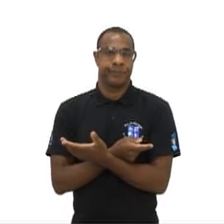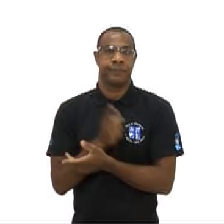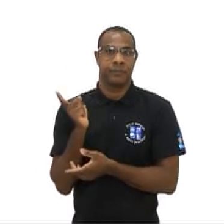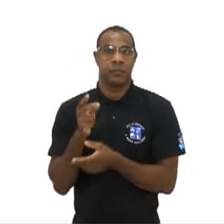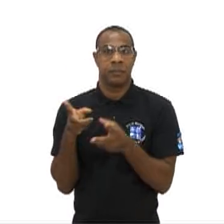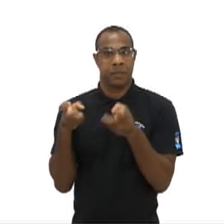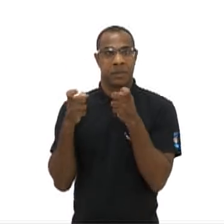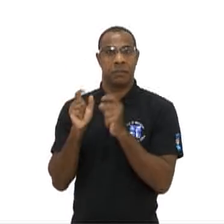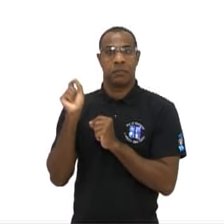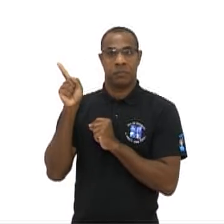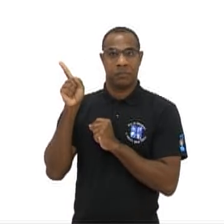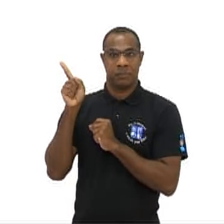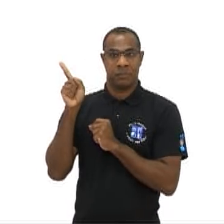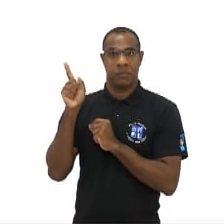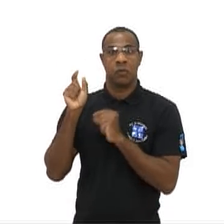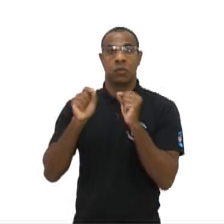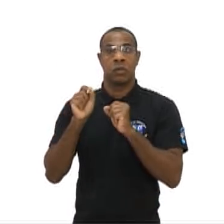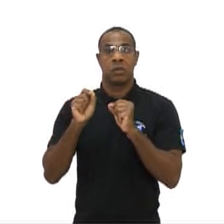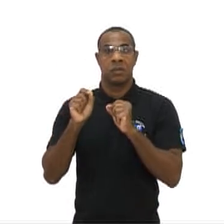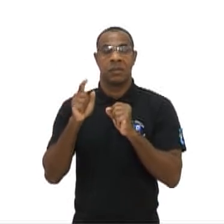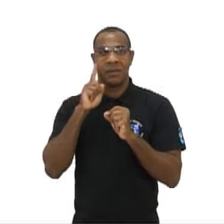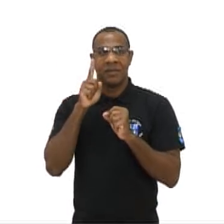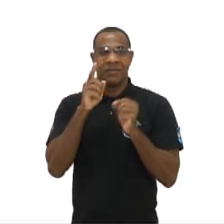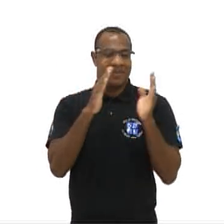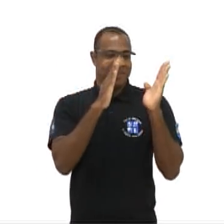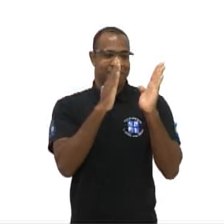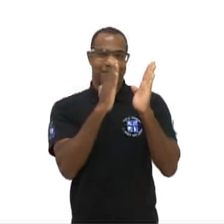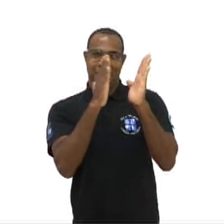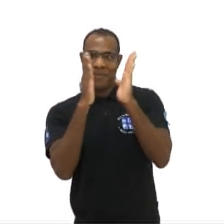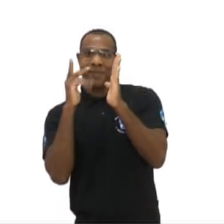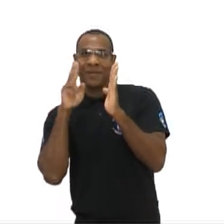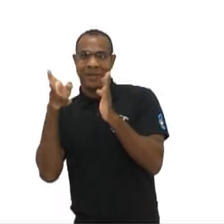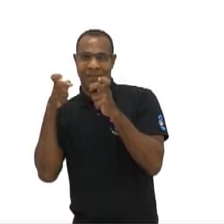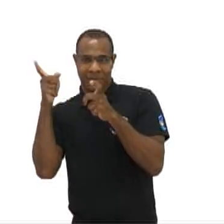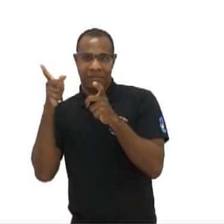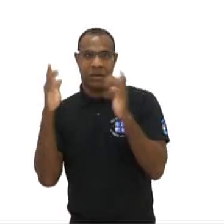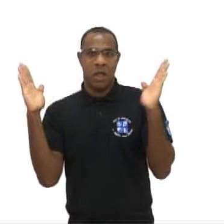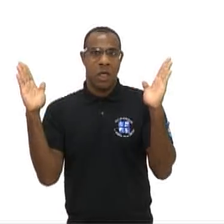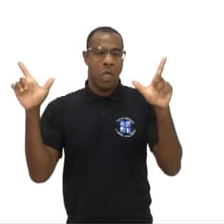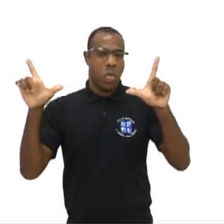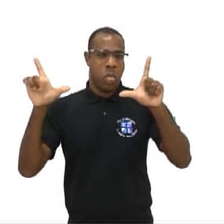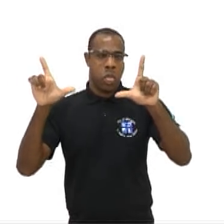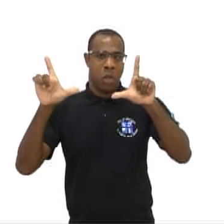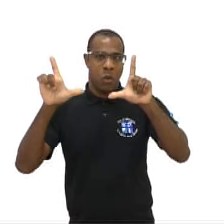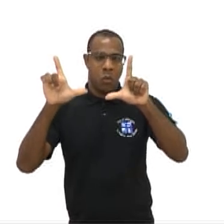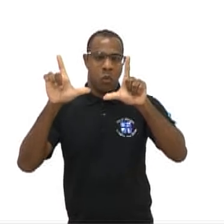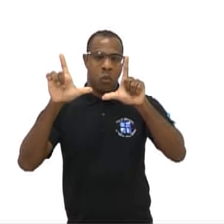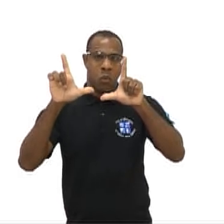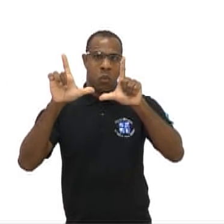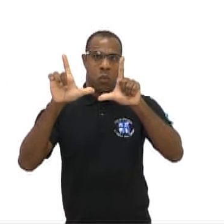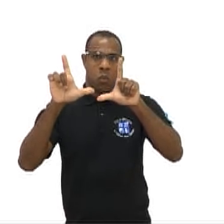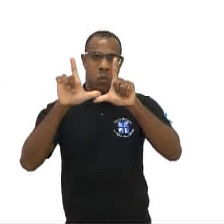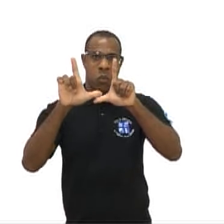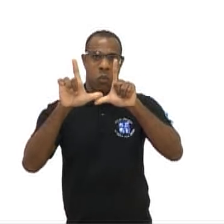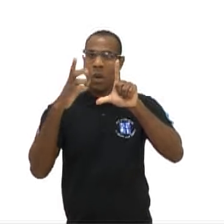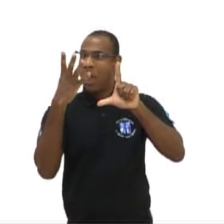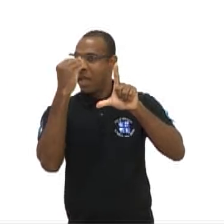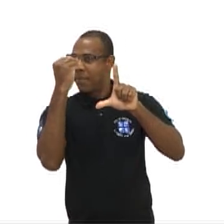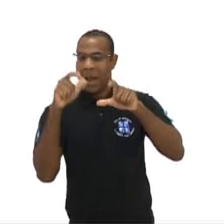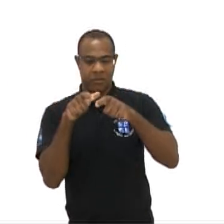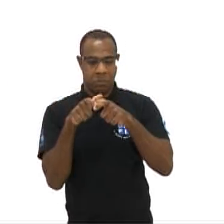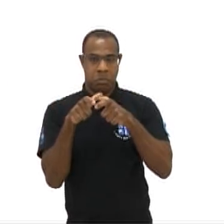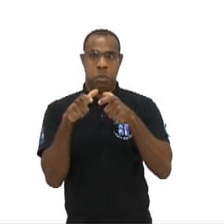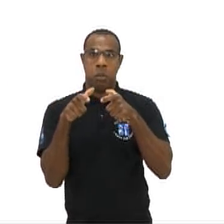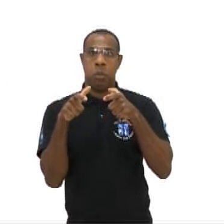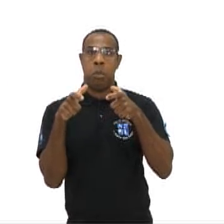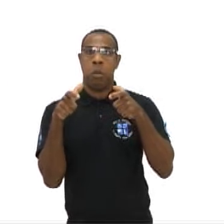naquele quadro a quadro ali, que conforme eu fui reduzindo o tamanho do ângulo, a quantidade de imagens foi aumentando, certo? Então